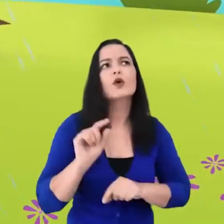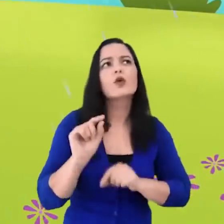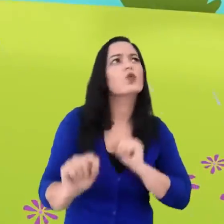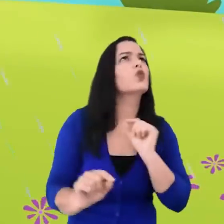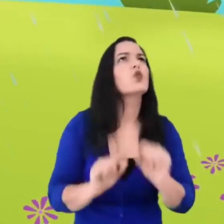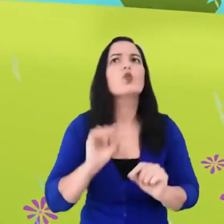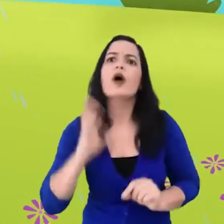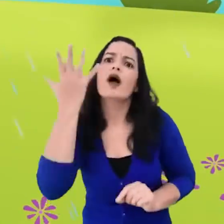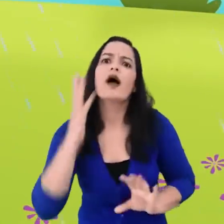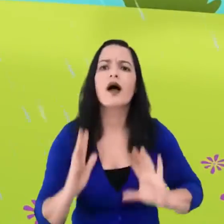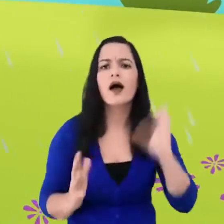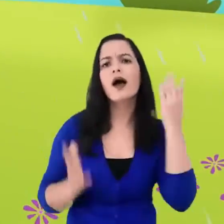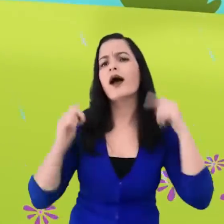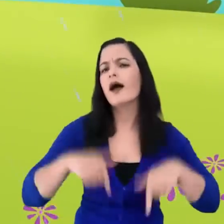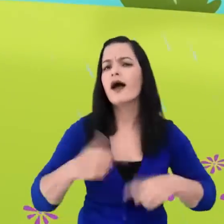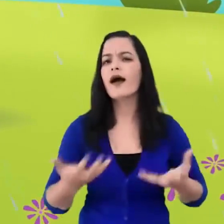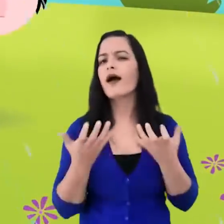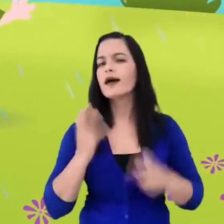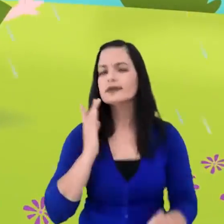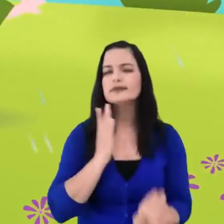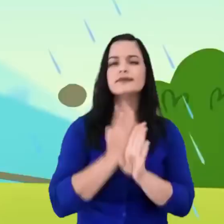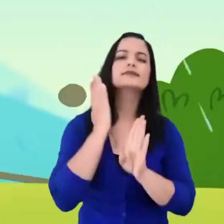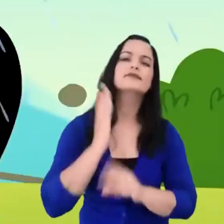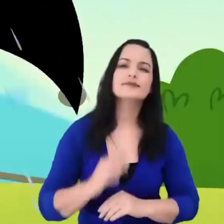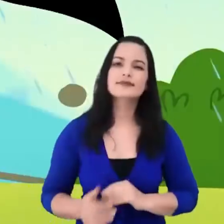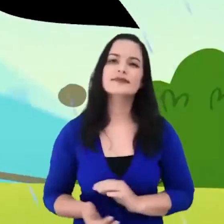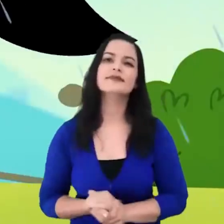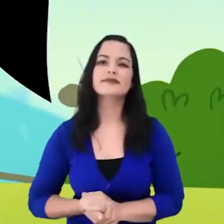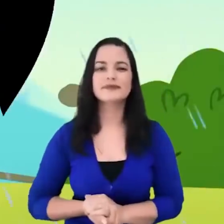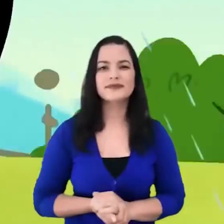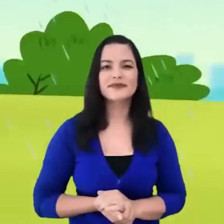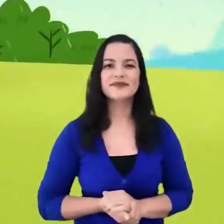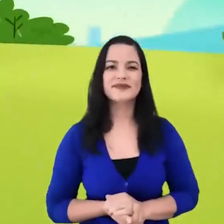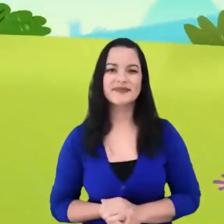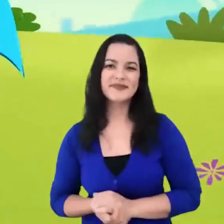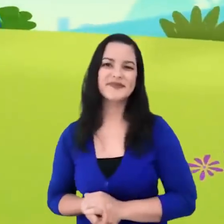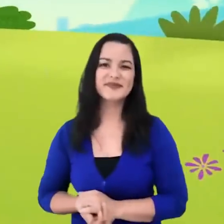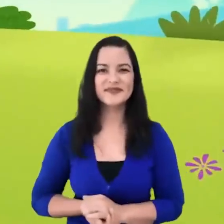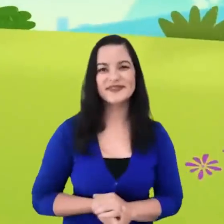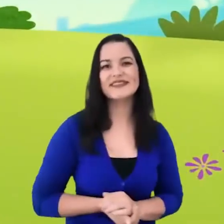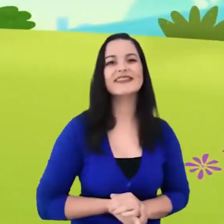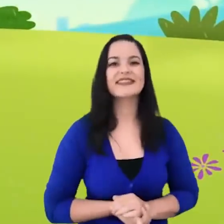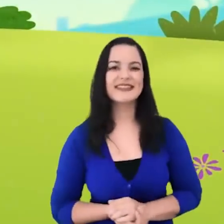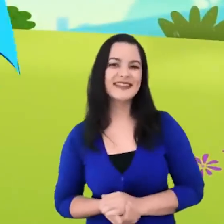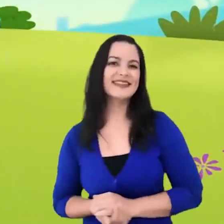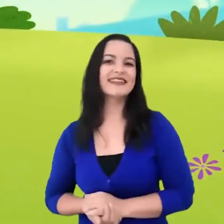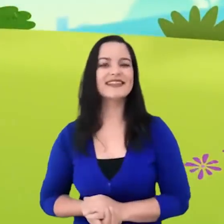tá acontecendo eu vou descobrir.